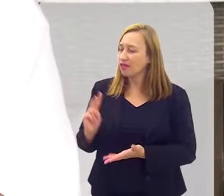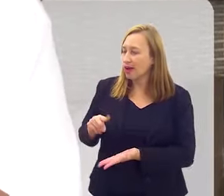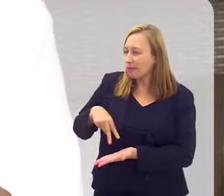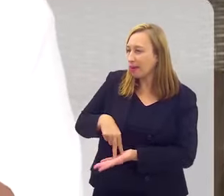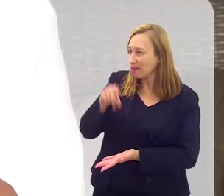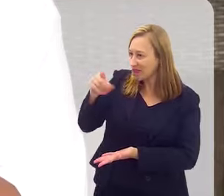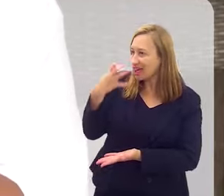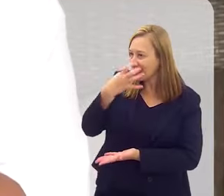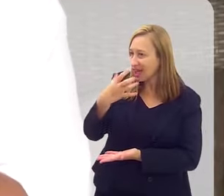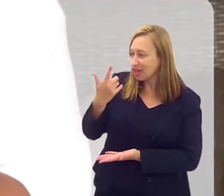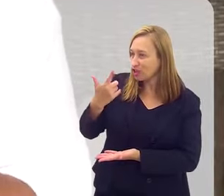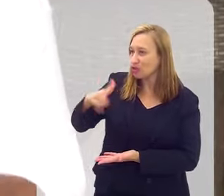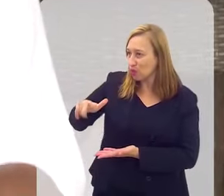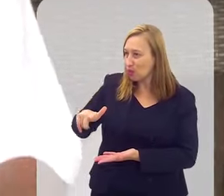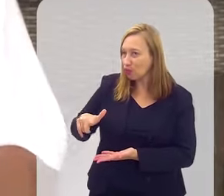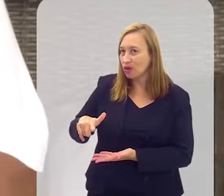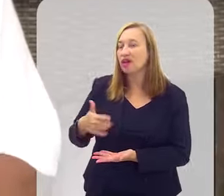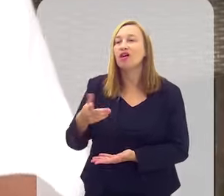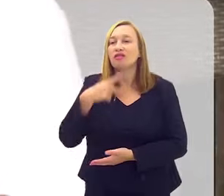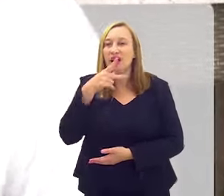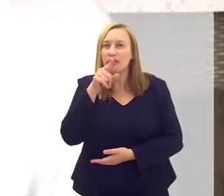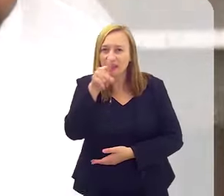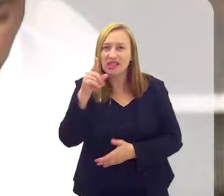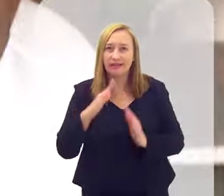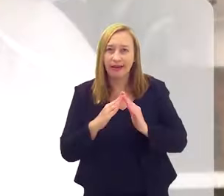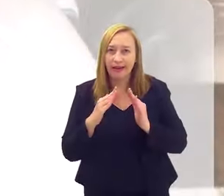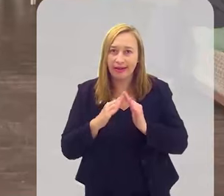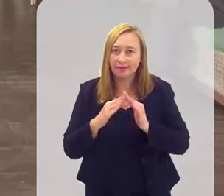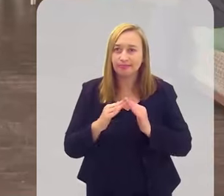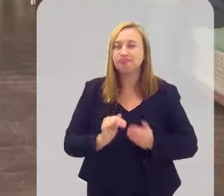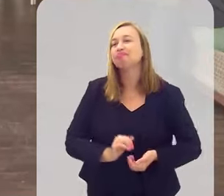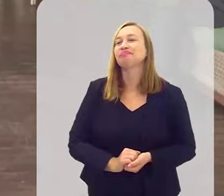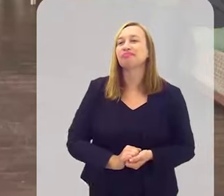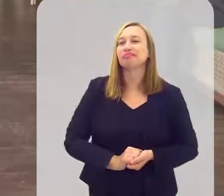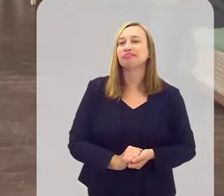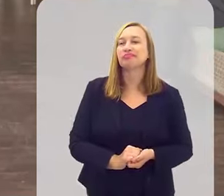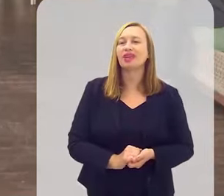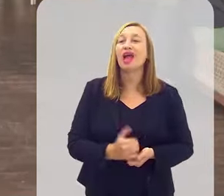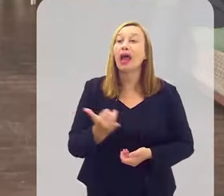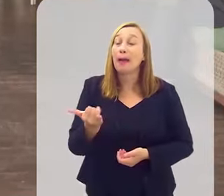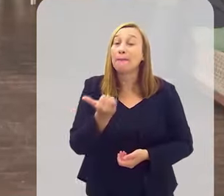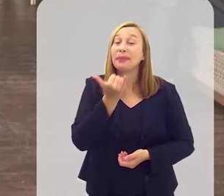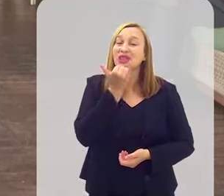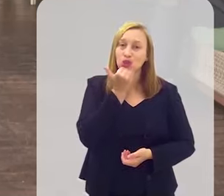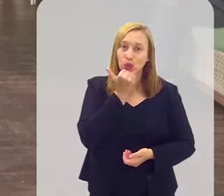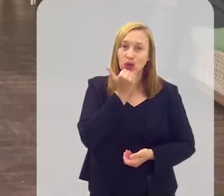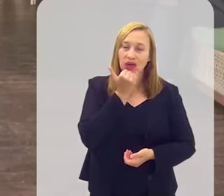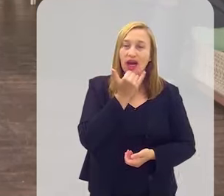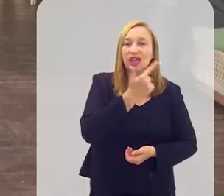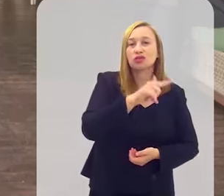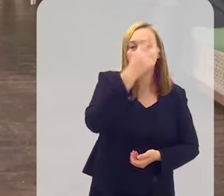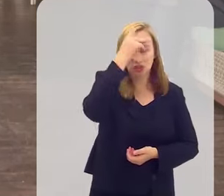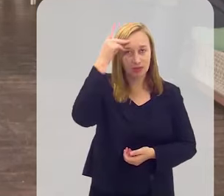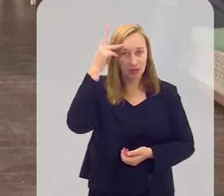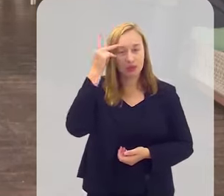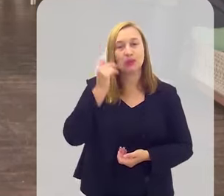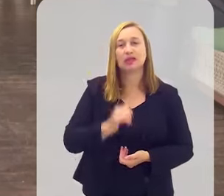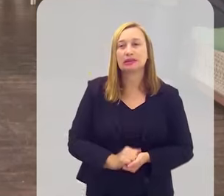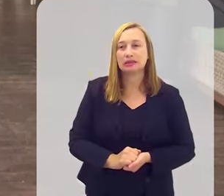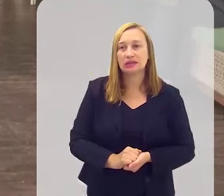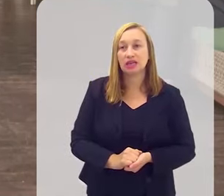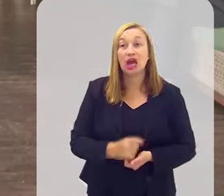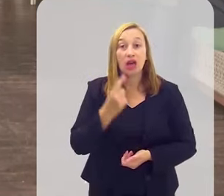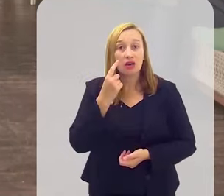rápida Então deixa eu dizer uma coisa vamos ficar em pé para tu cantar uma outra música e deixa eu dizer uma coisa para você que tá em casa